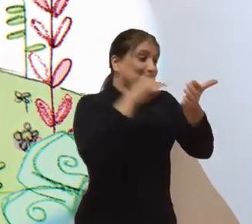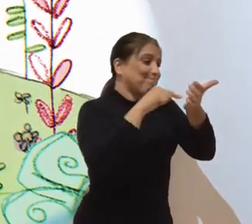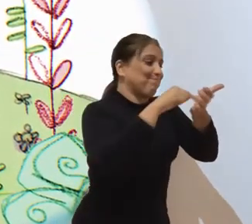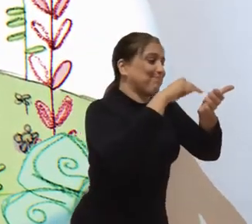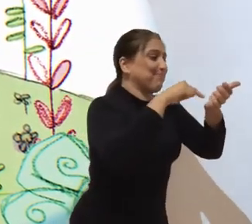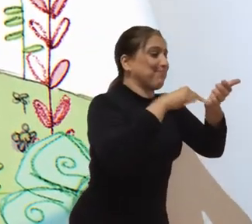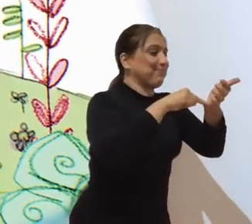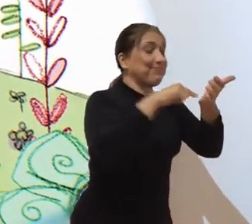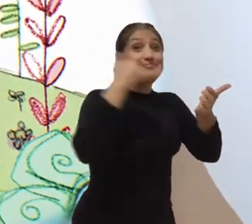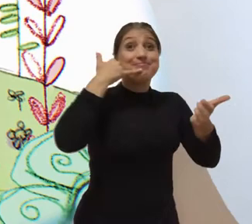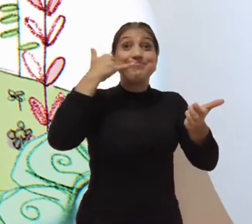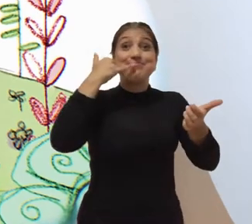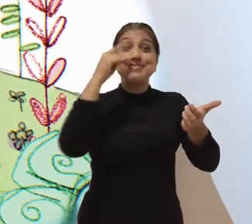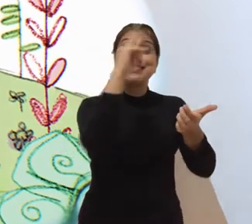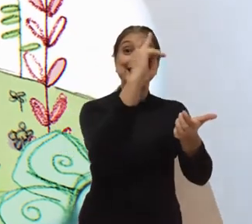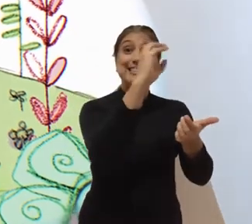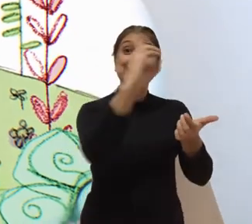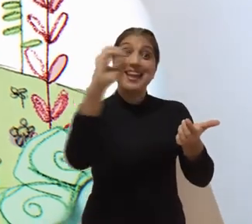discursei.